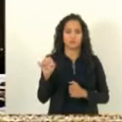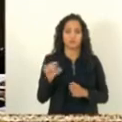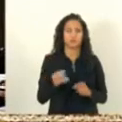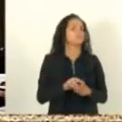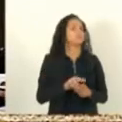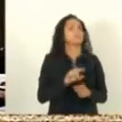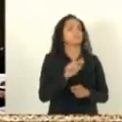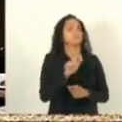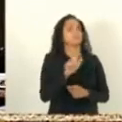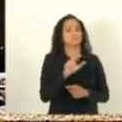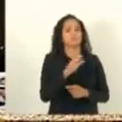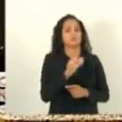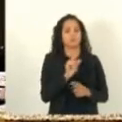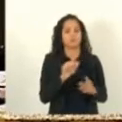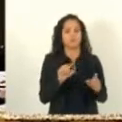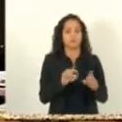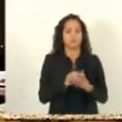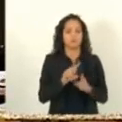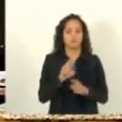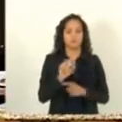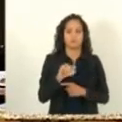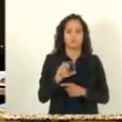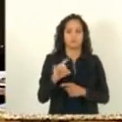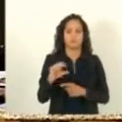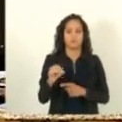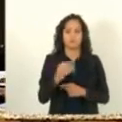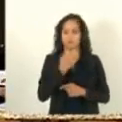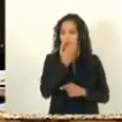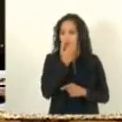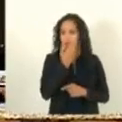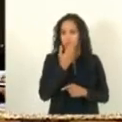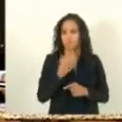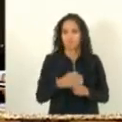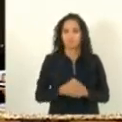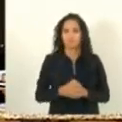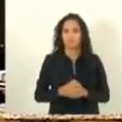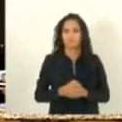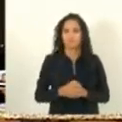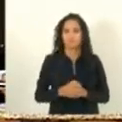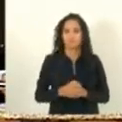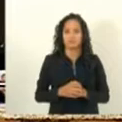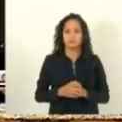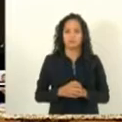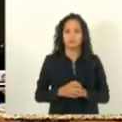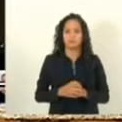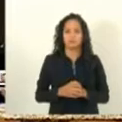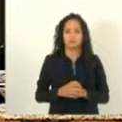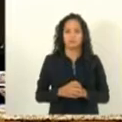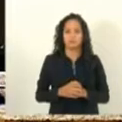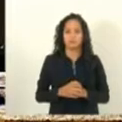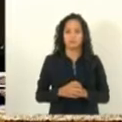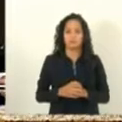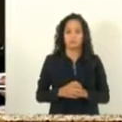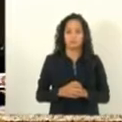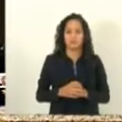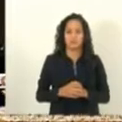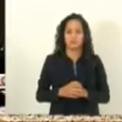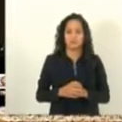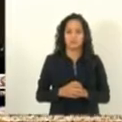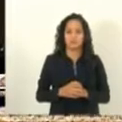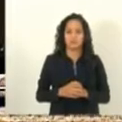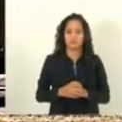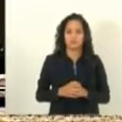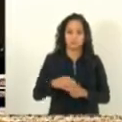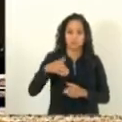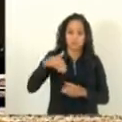Deputado Vandinho Luciano Leite está votando. Luciano Machado. Deputado Luciano Machado. Você vai contemplar os agentes socioeducativos com o